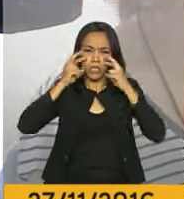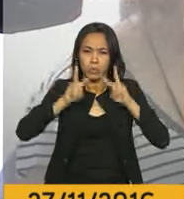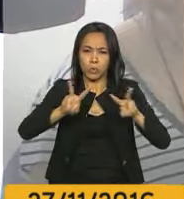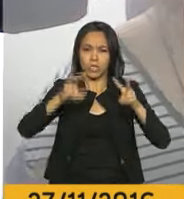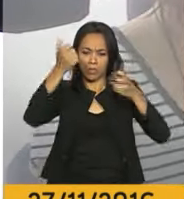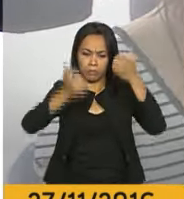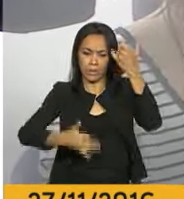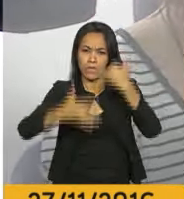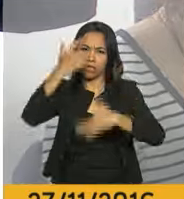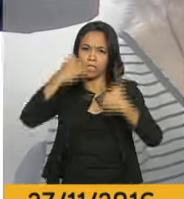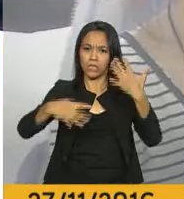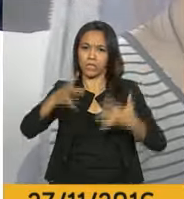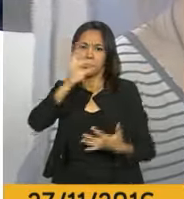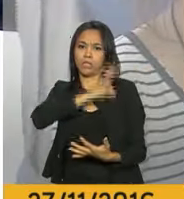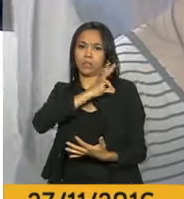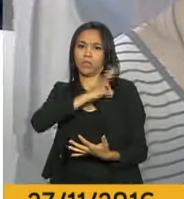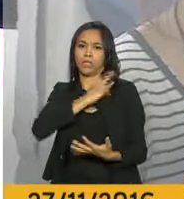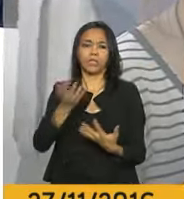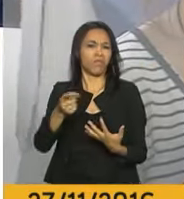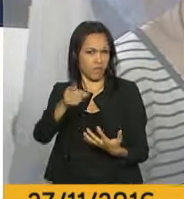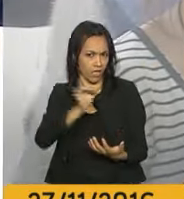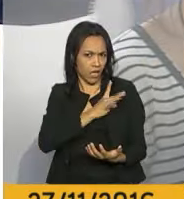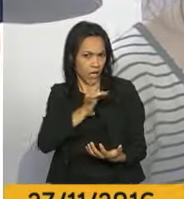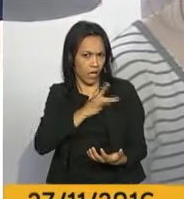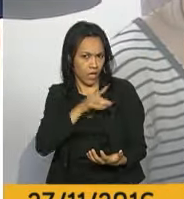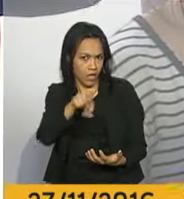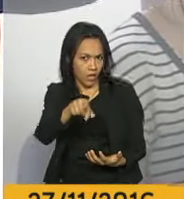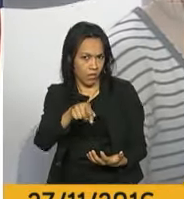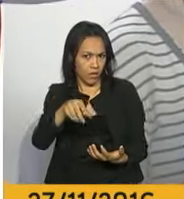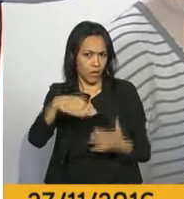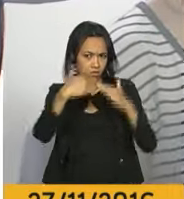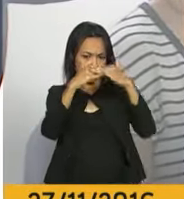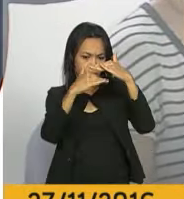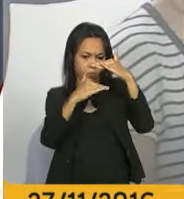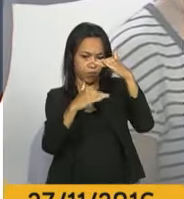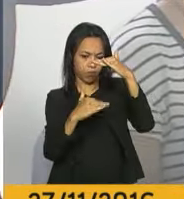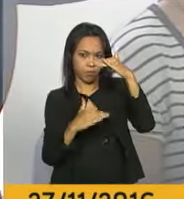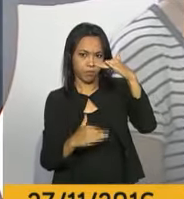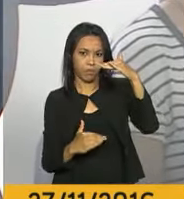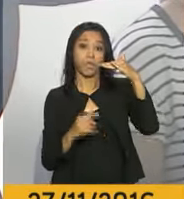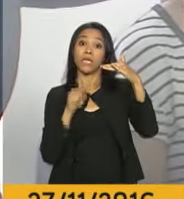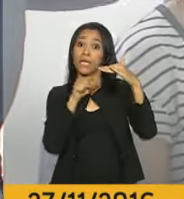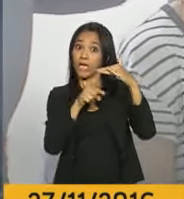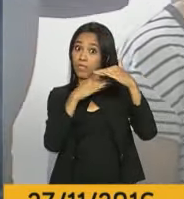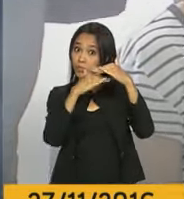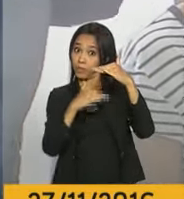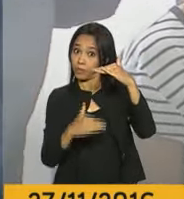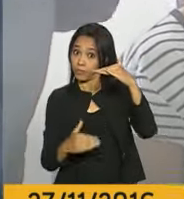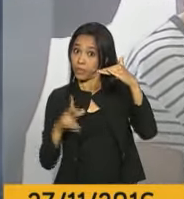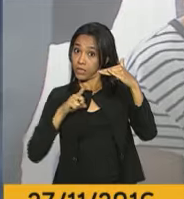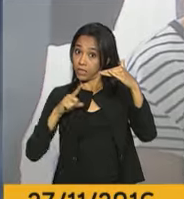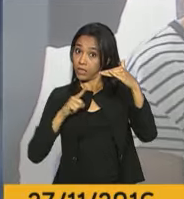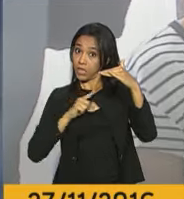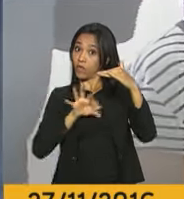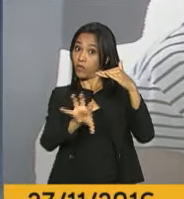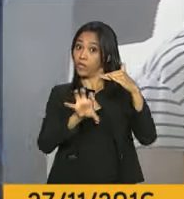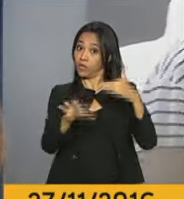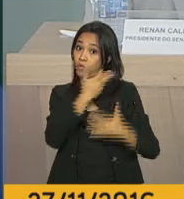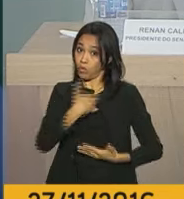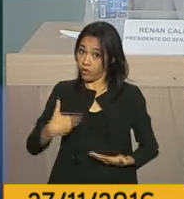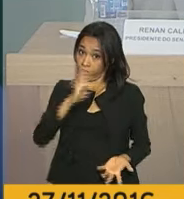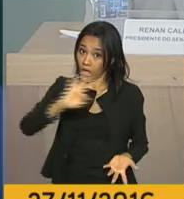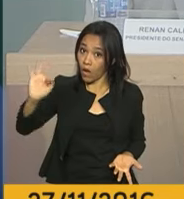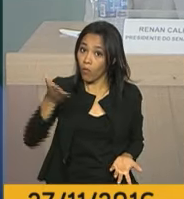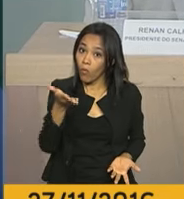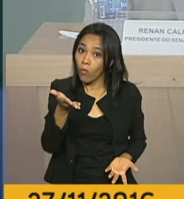políticos envolvidos. O senhor teme alguma outra baixa no primeiro escalão? O senhor teme que essa delação atinja o governo federal?